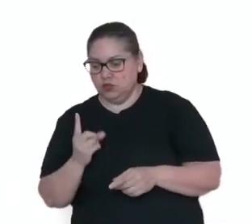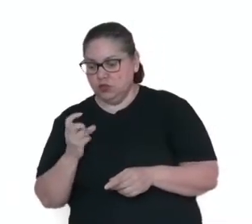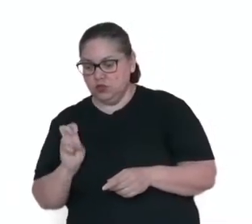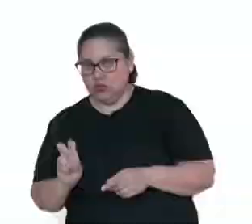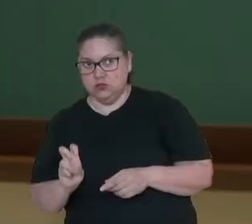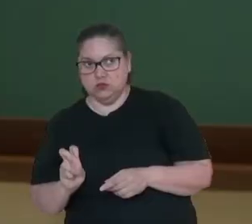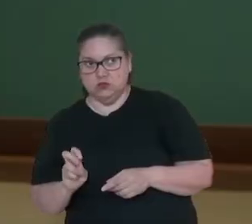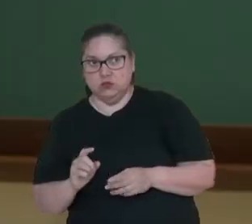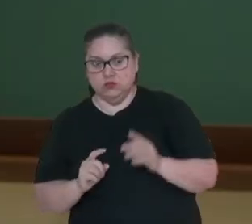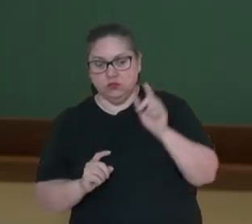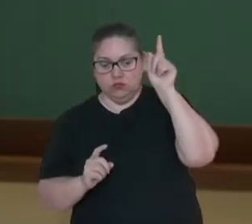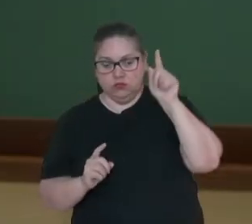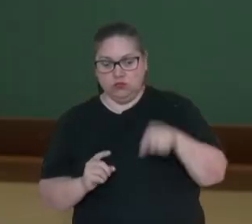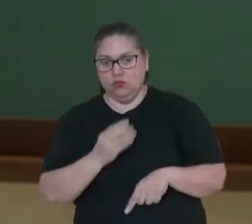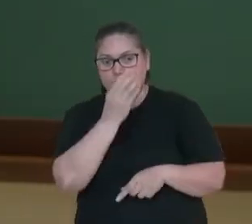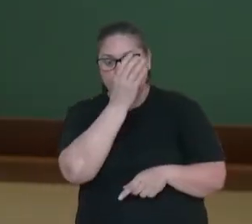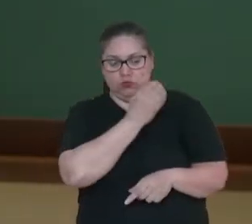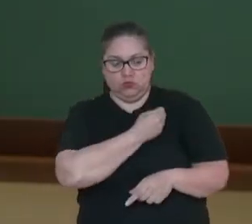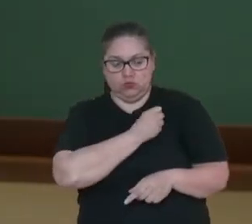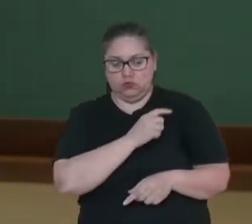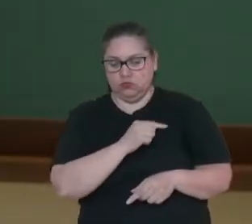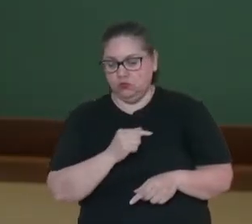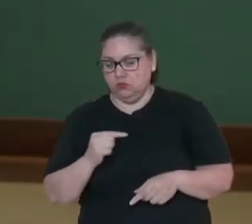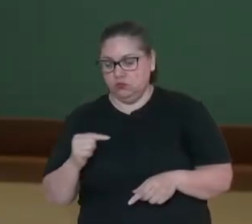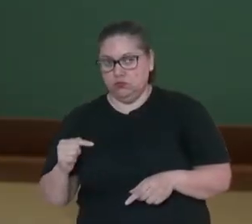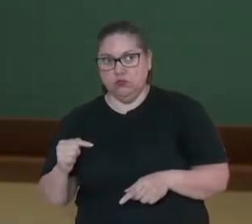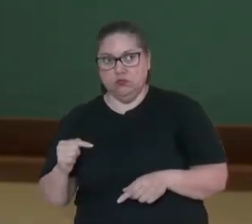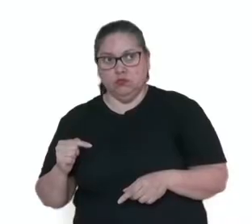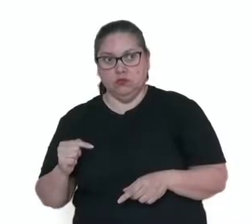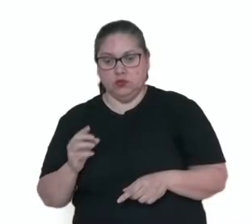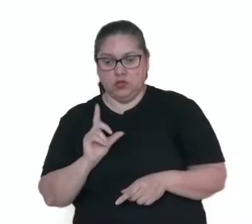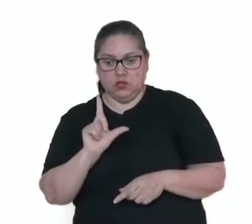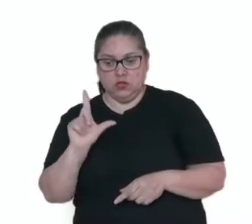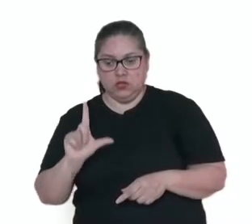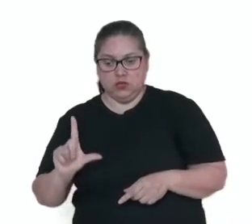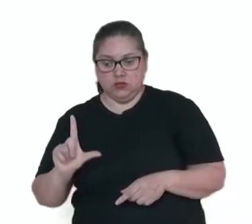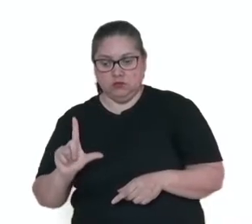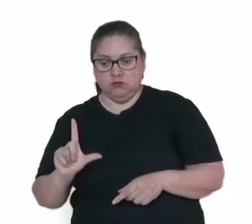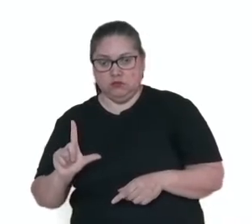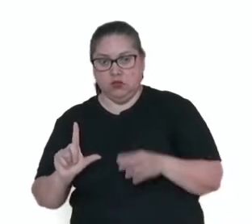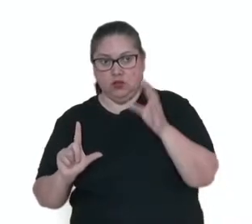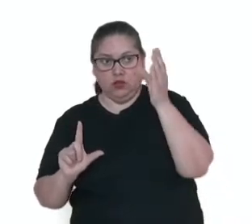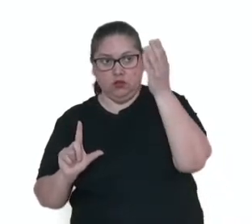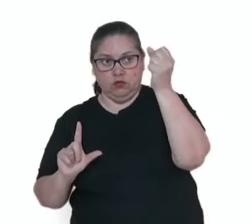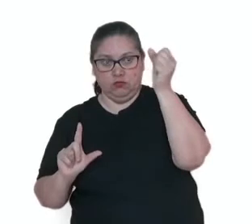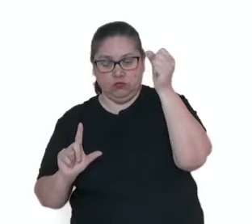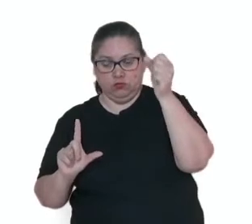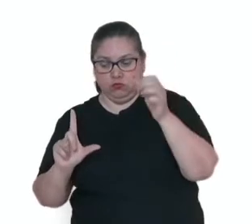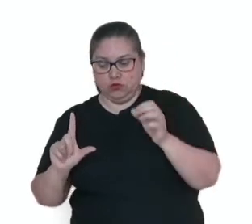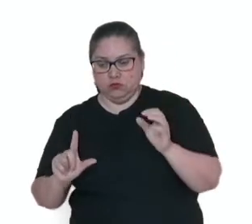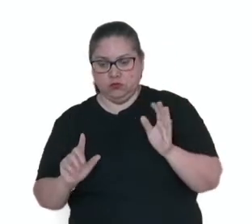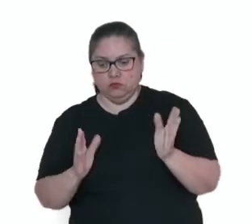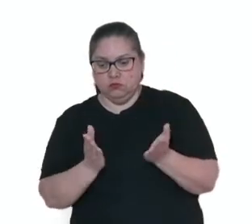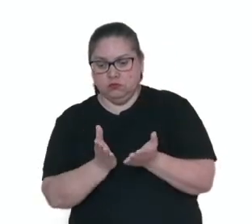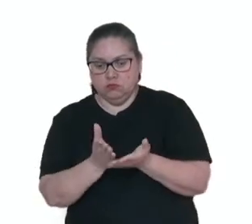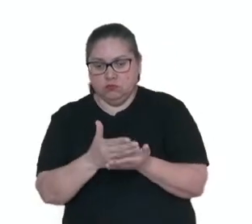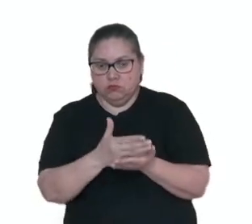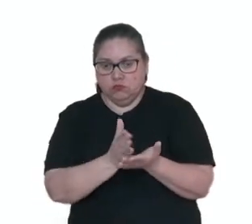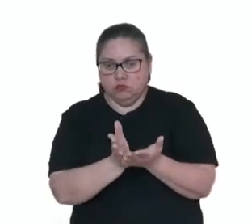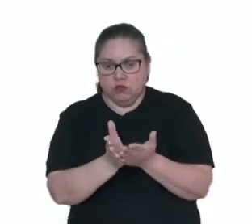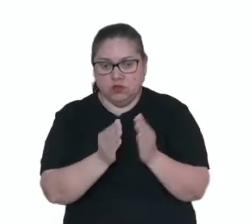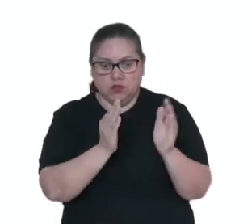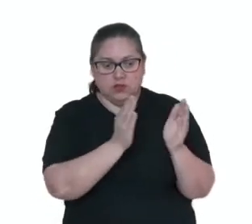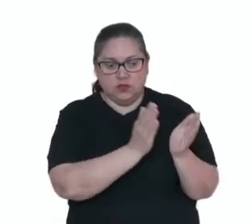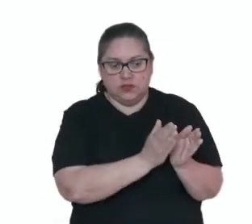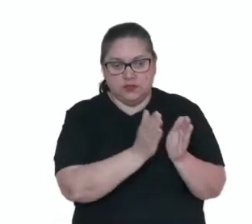eles são de um lado numerados e do outro lado recebem letras. Com isso a gente tem as coordenadas das